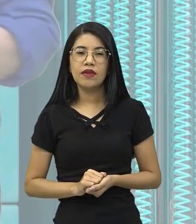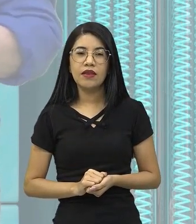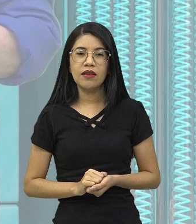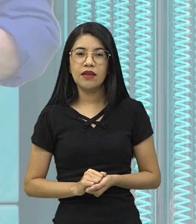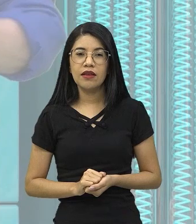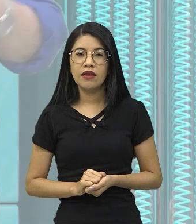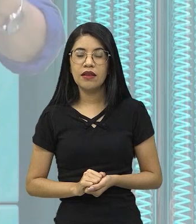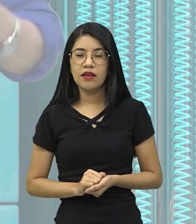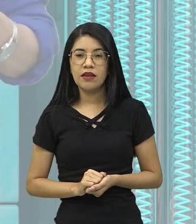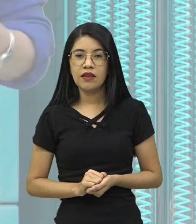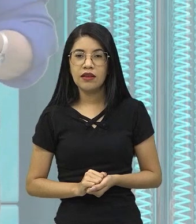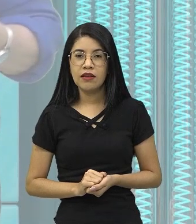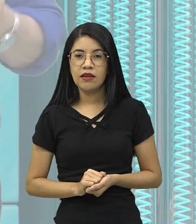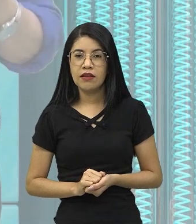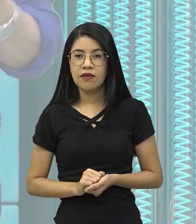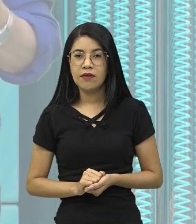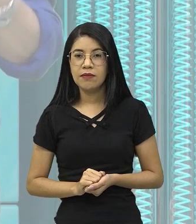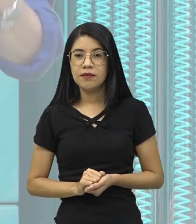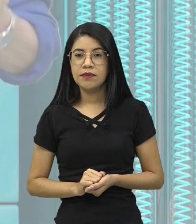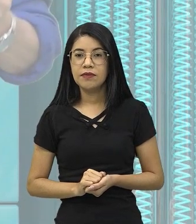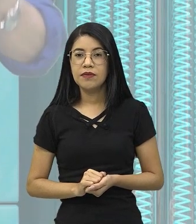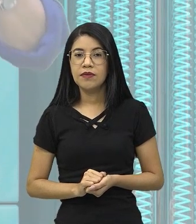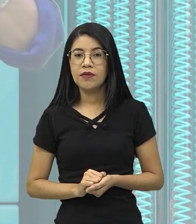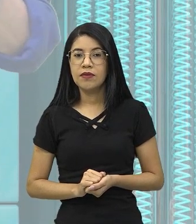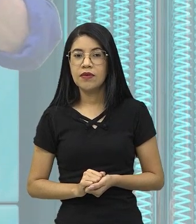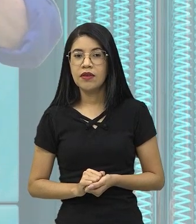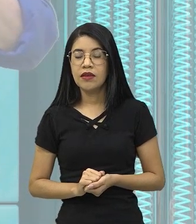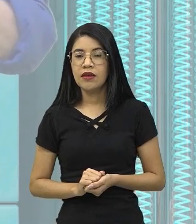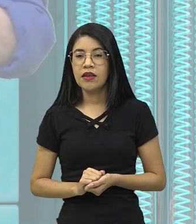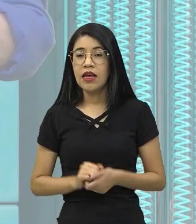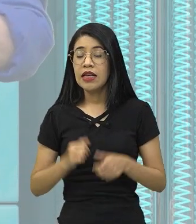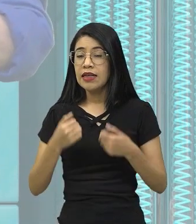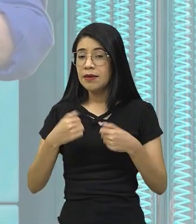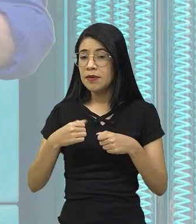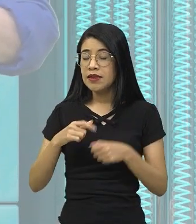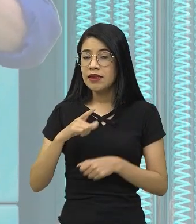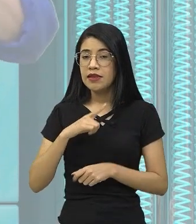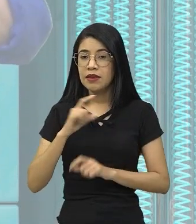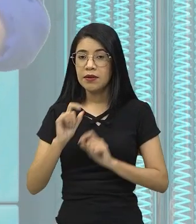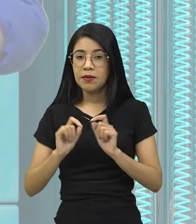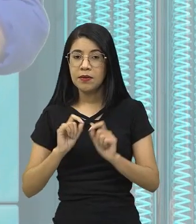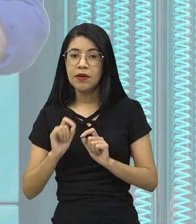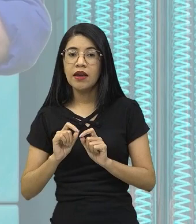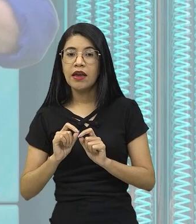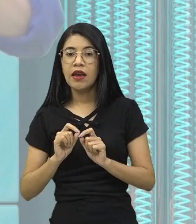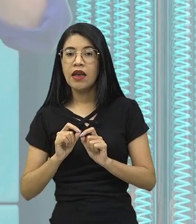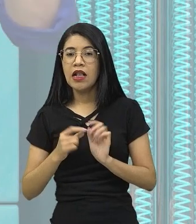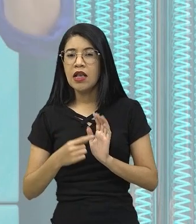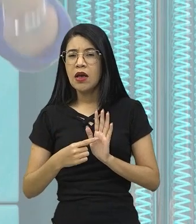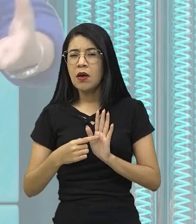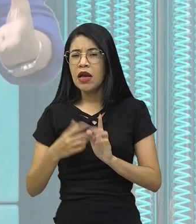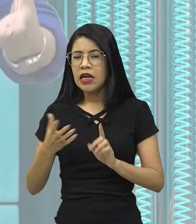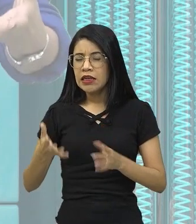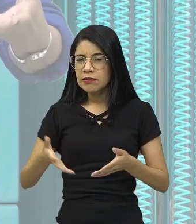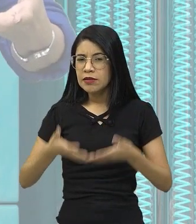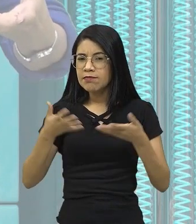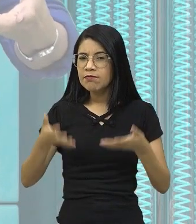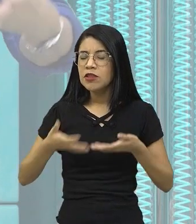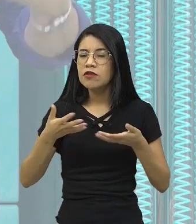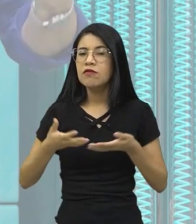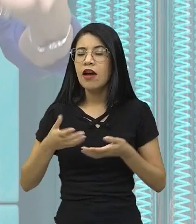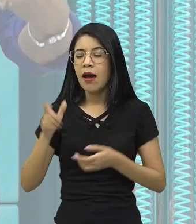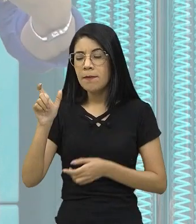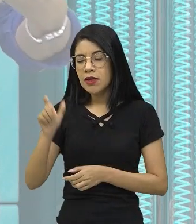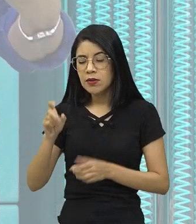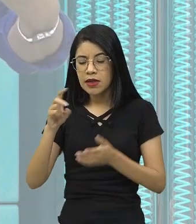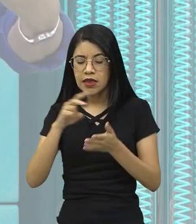diz respeito a que o miniconto ele deve conseguir provocar algo no leitor.